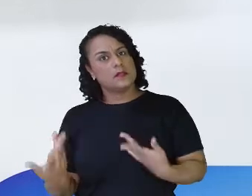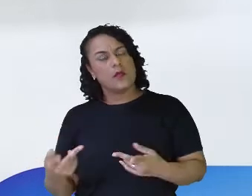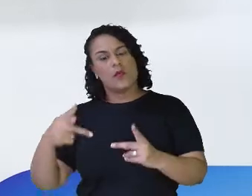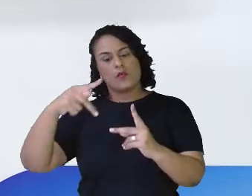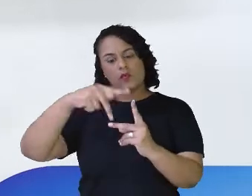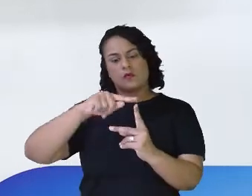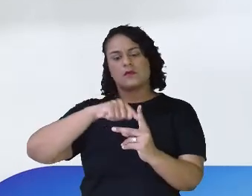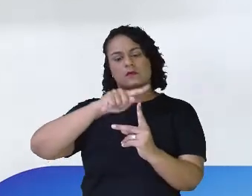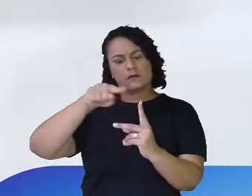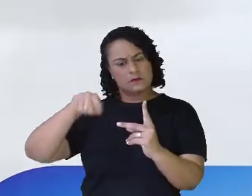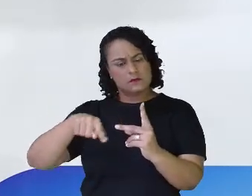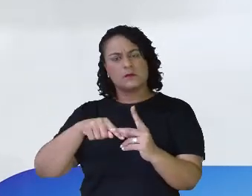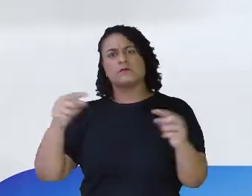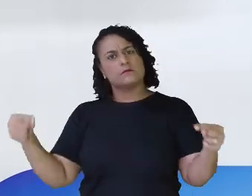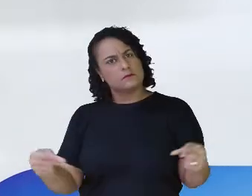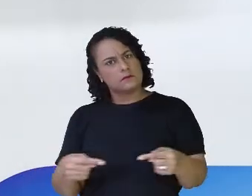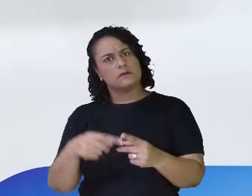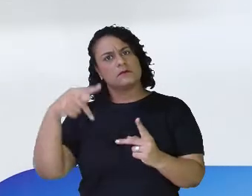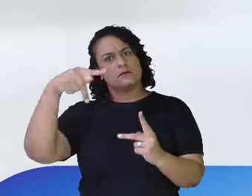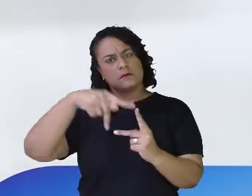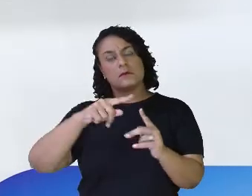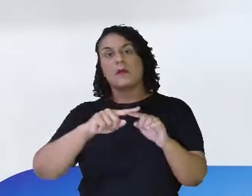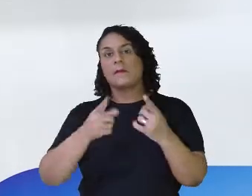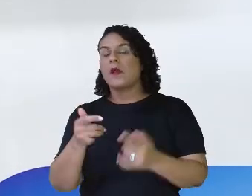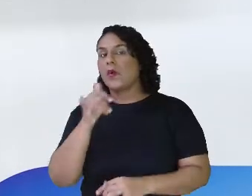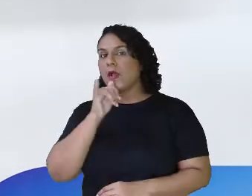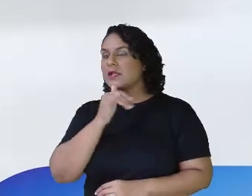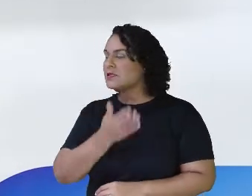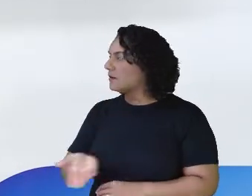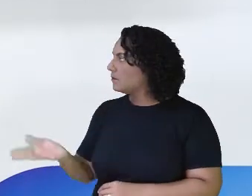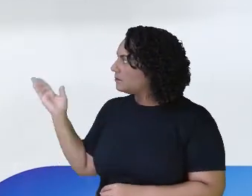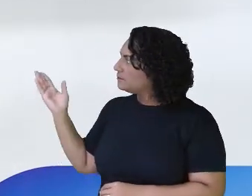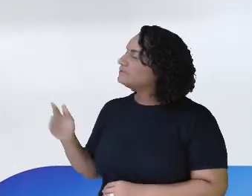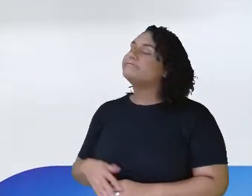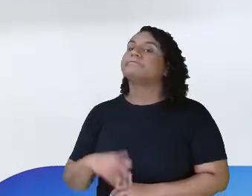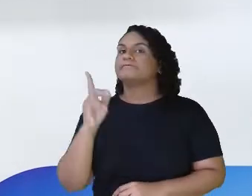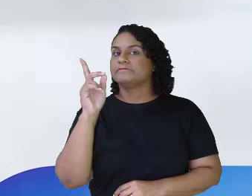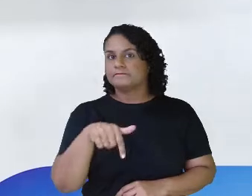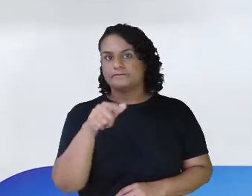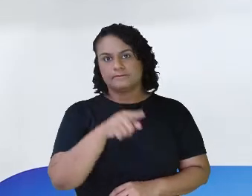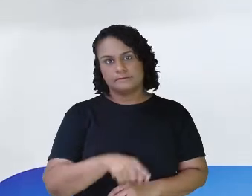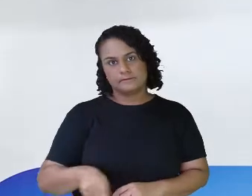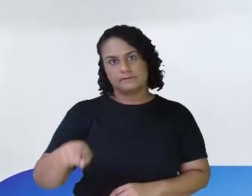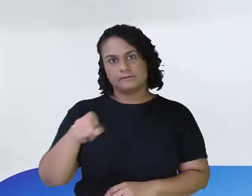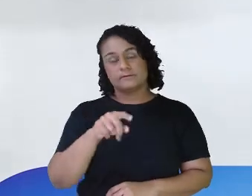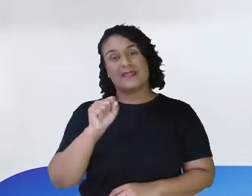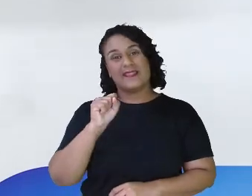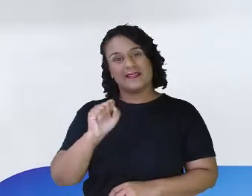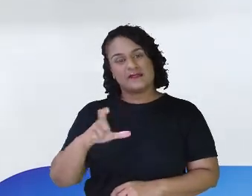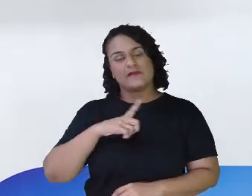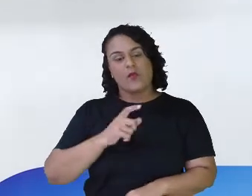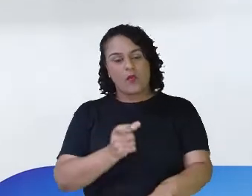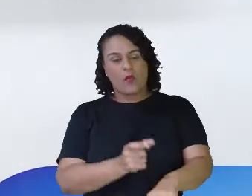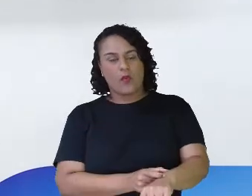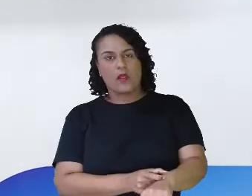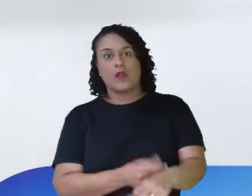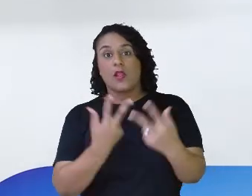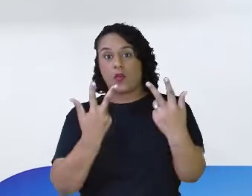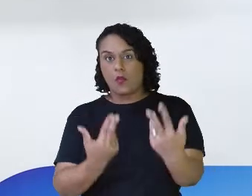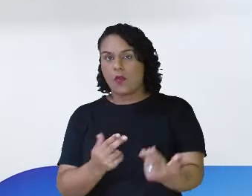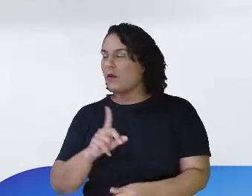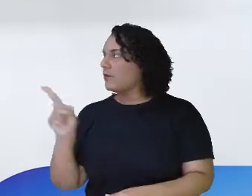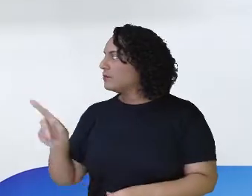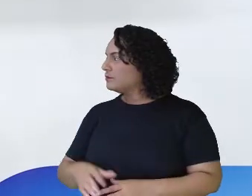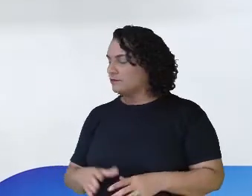um quadrado. Mas aqui, o exemplo é circular. Se você tiver um relógio como esse,